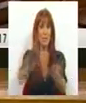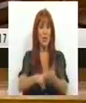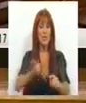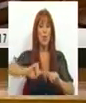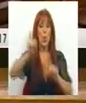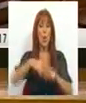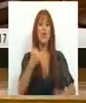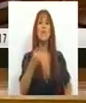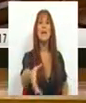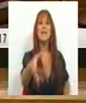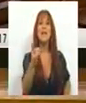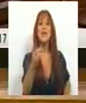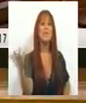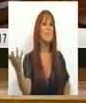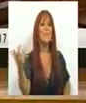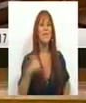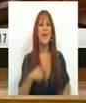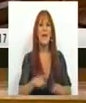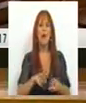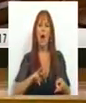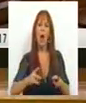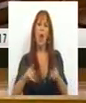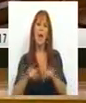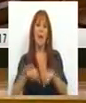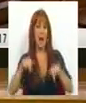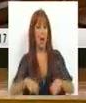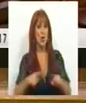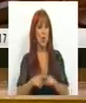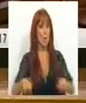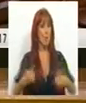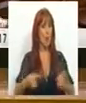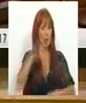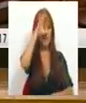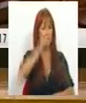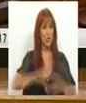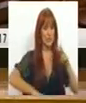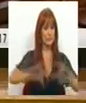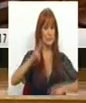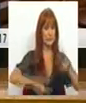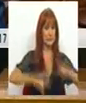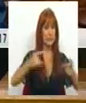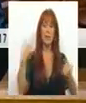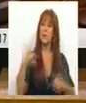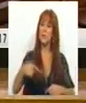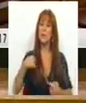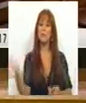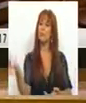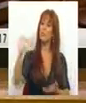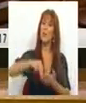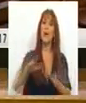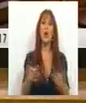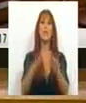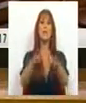para 2016, e para corrigir desta vez o próprio Ministro das Finanças, que tinha aparecido na